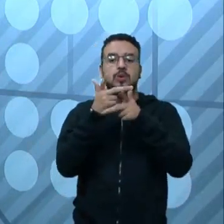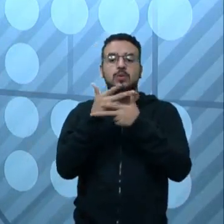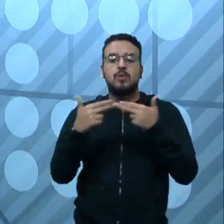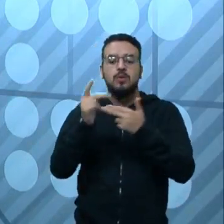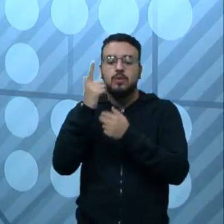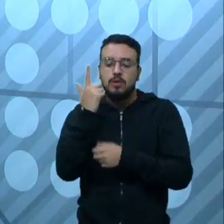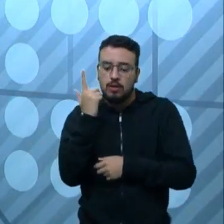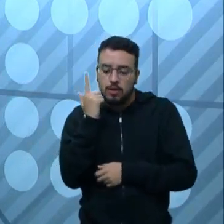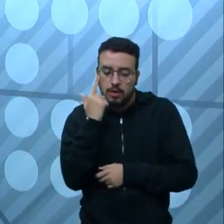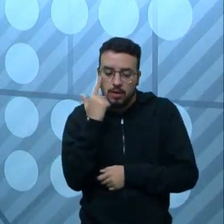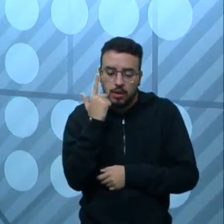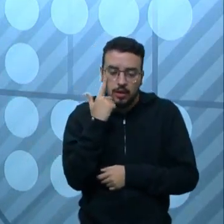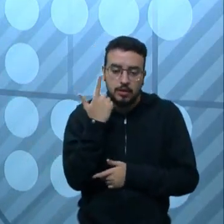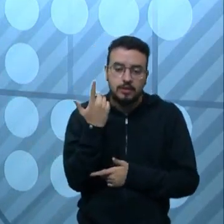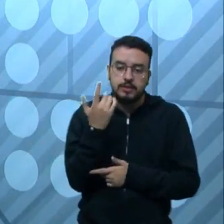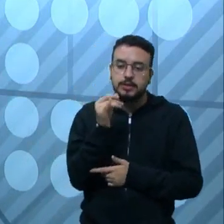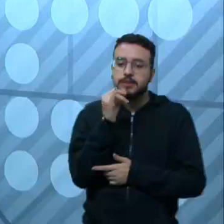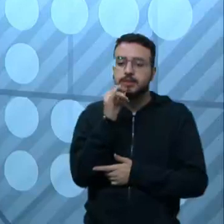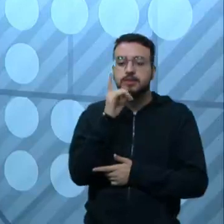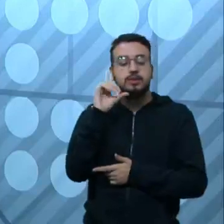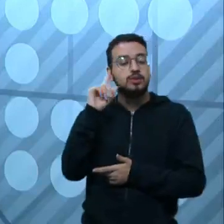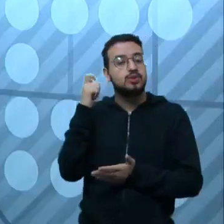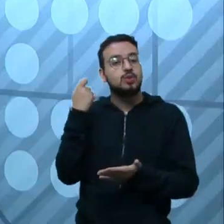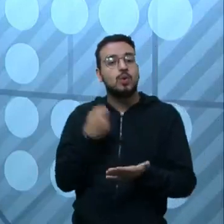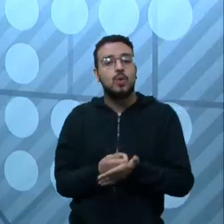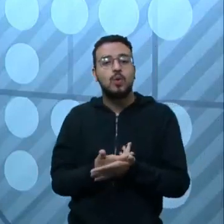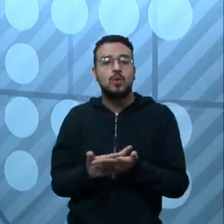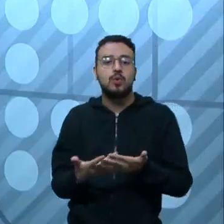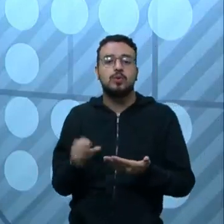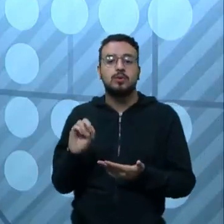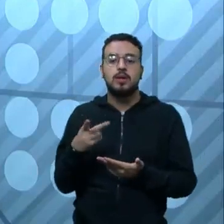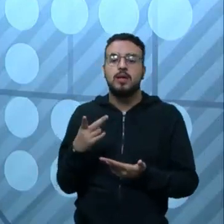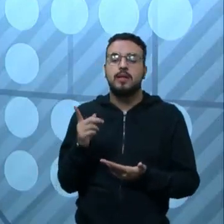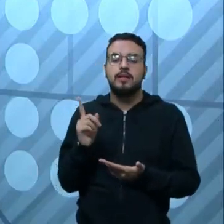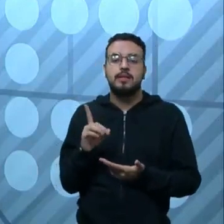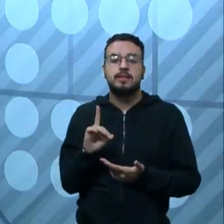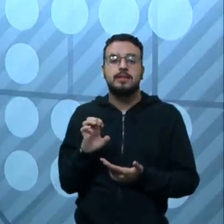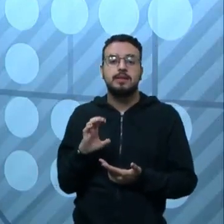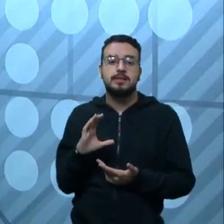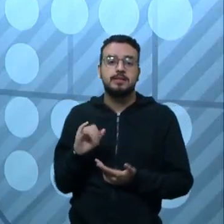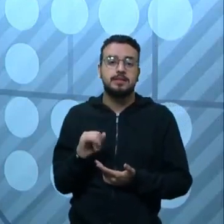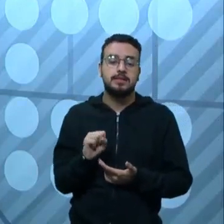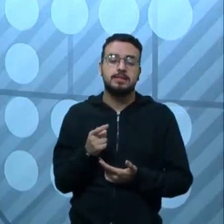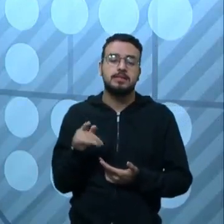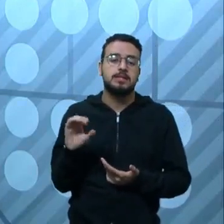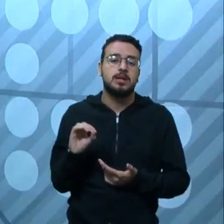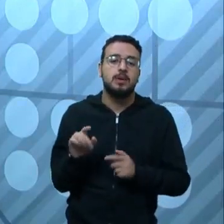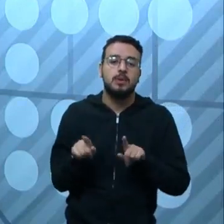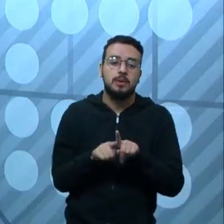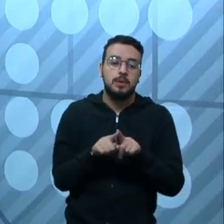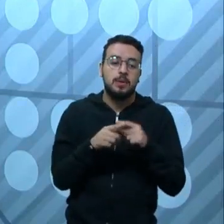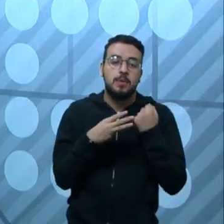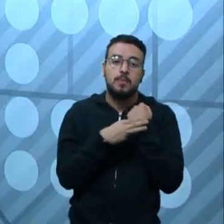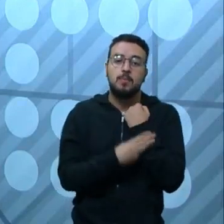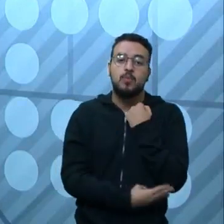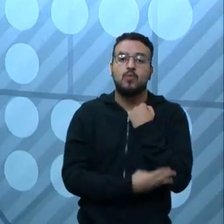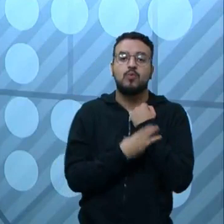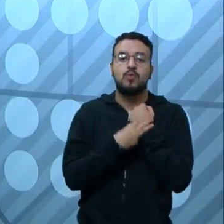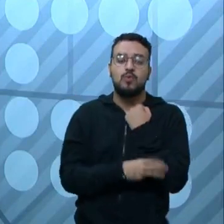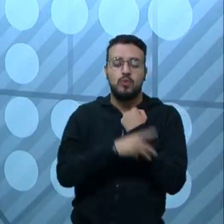se deparar com escolhas que eu tomo, tomadas de decisão, ações musculares